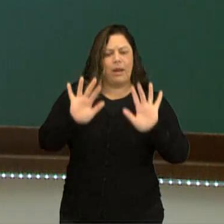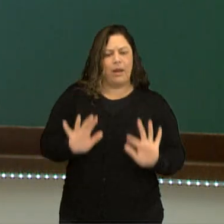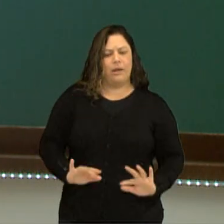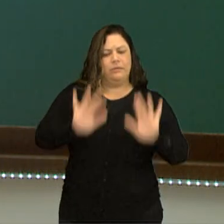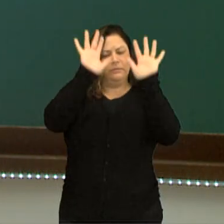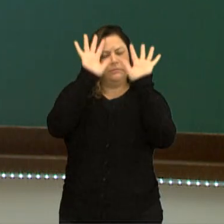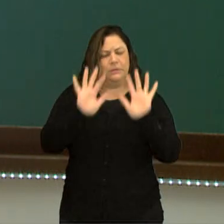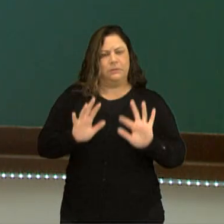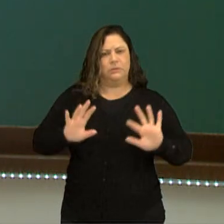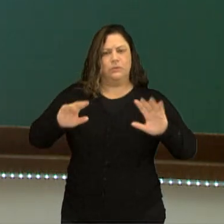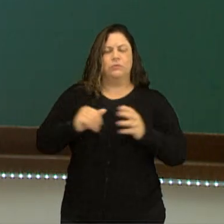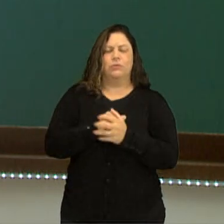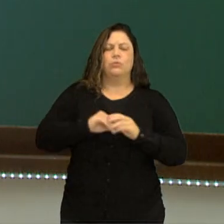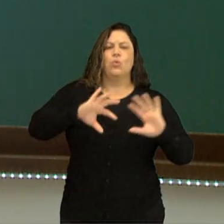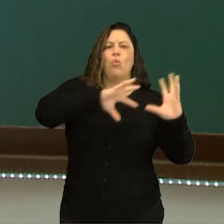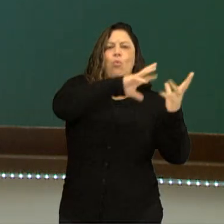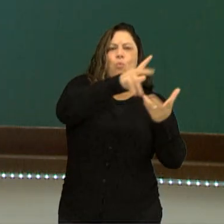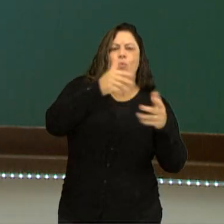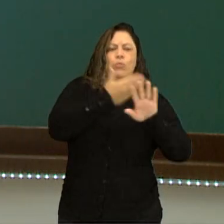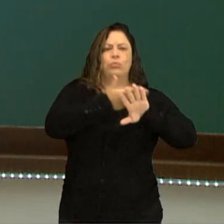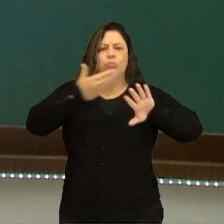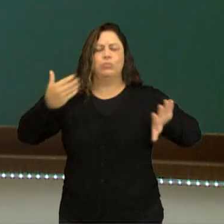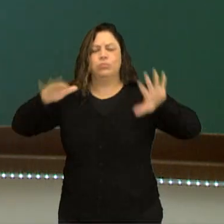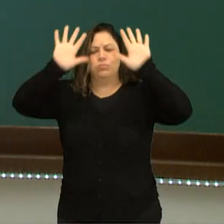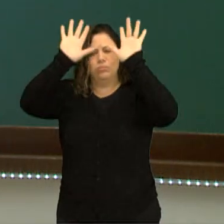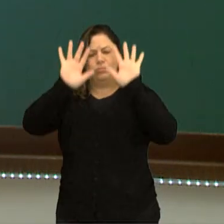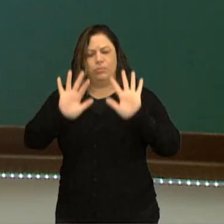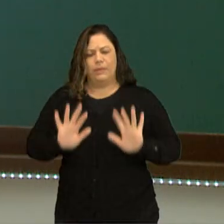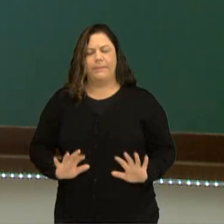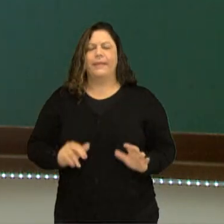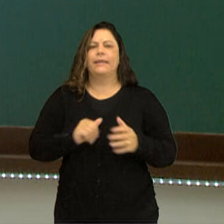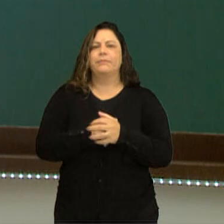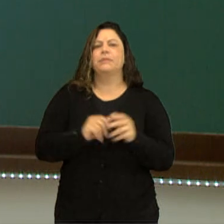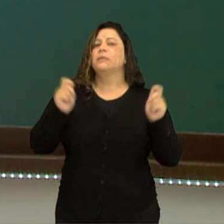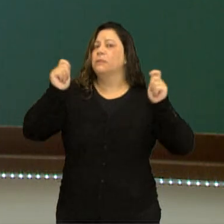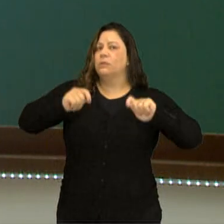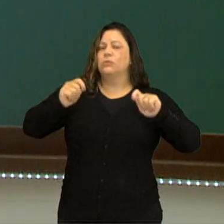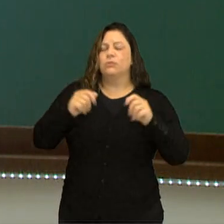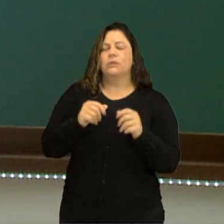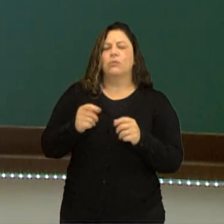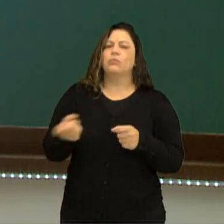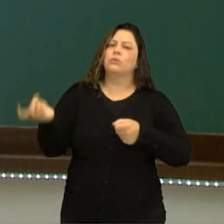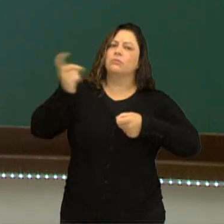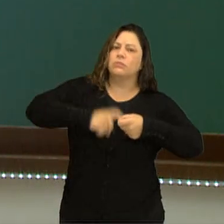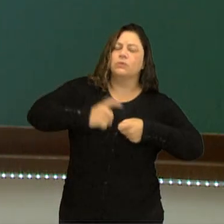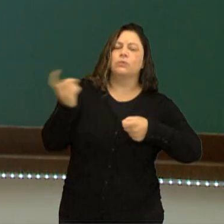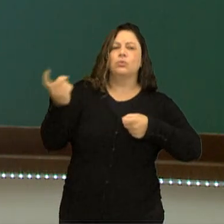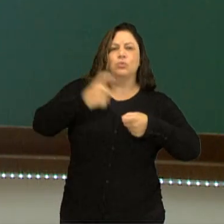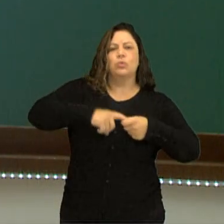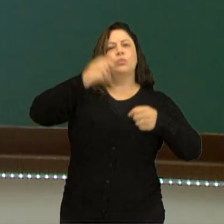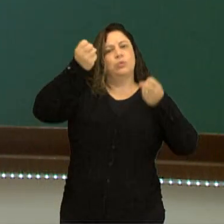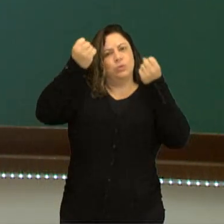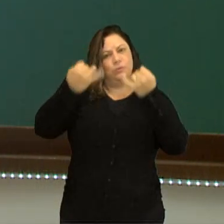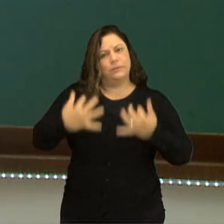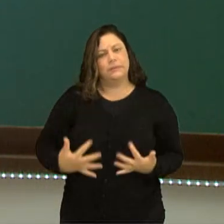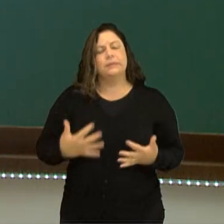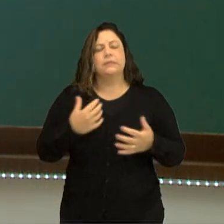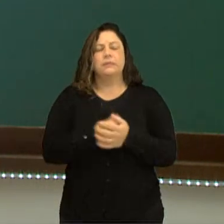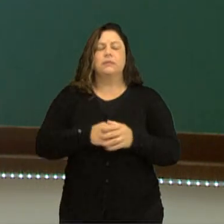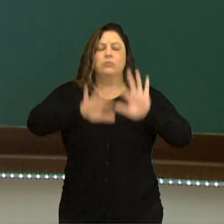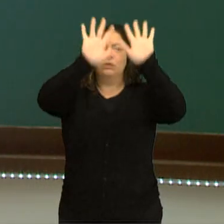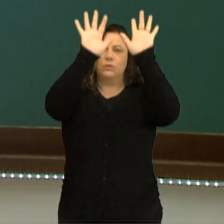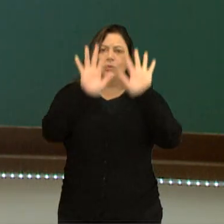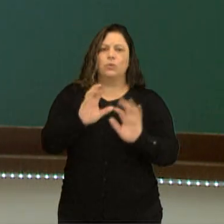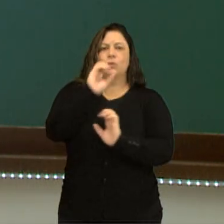Entre nós e o mundo, essa cortina. O pronome essa retoma algo que já foi mencionado. Essa cortina está se